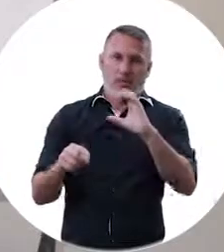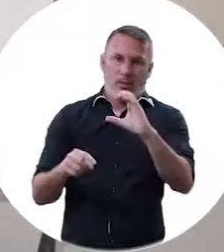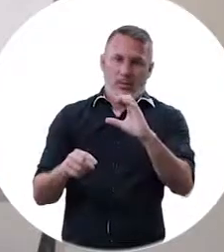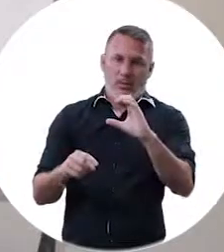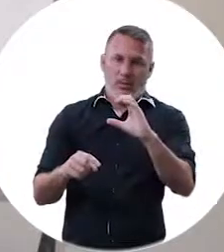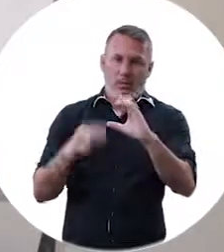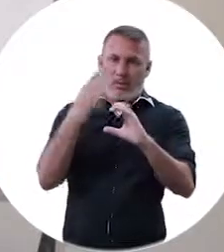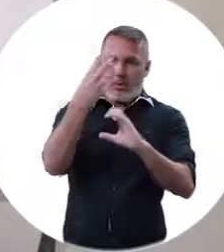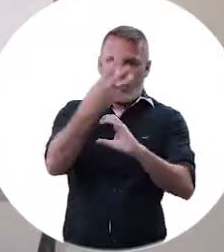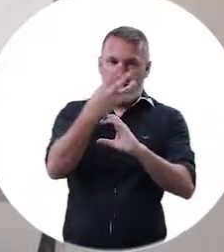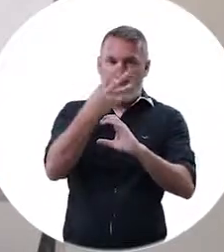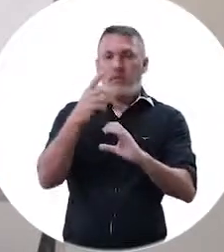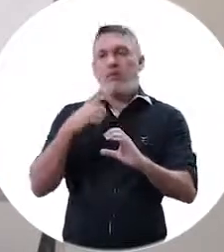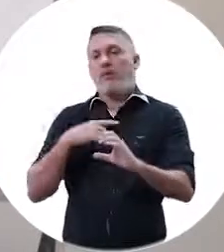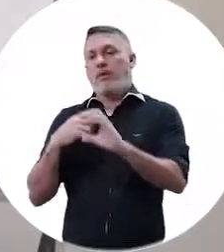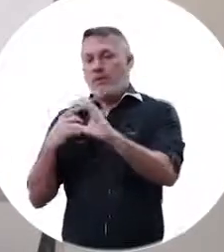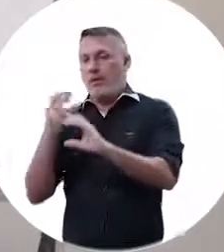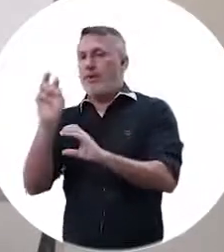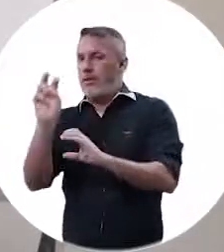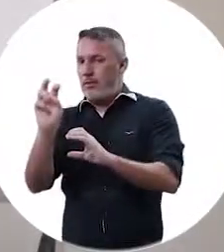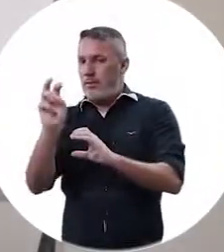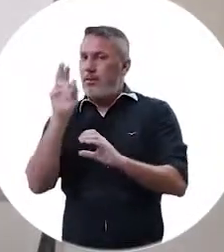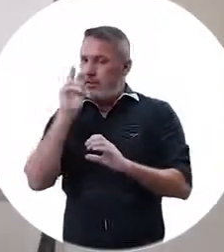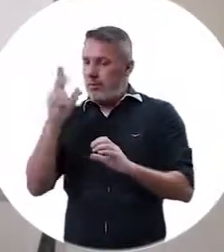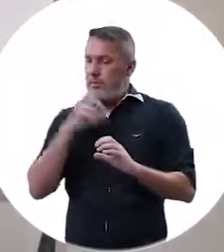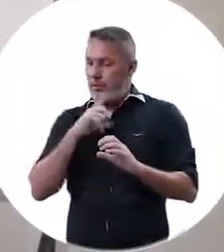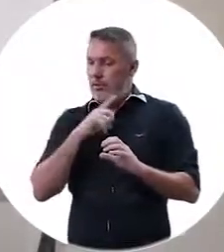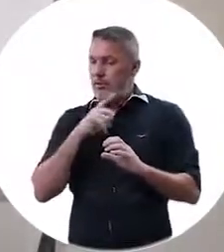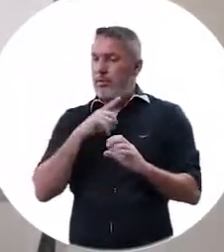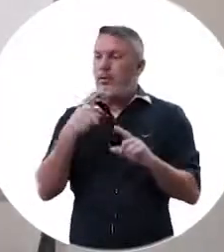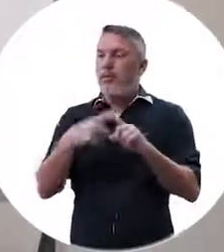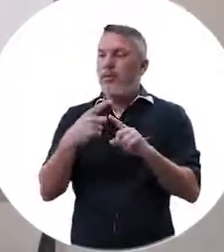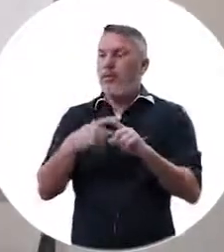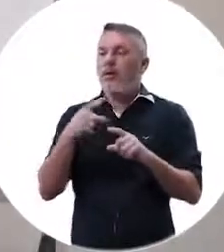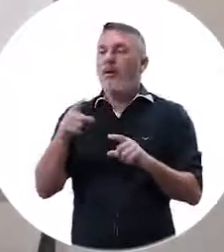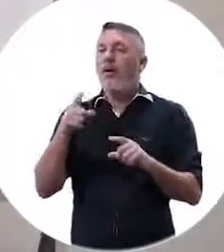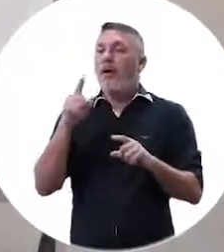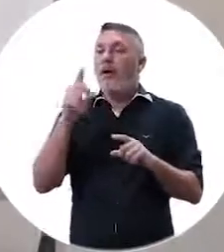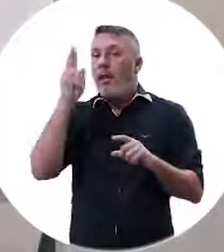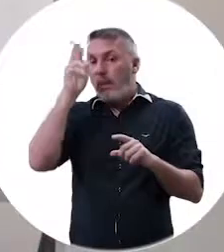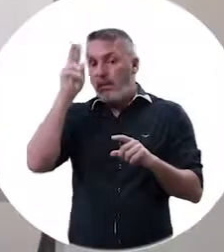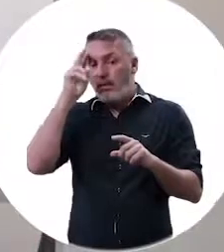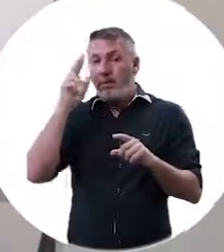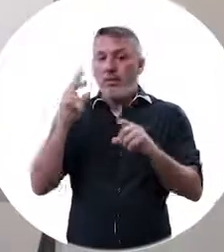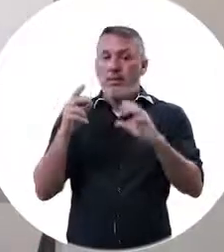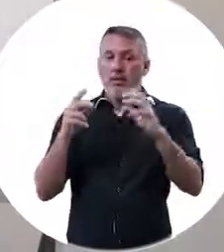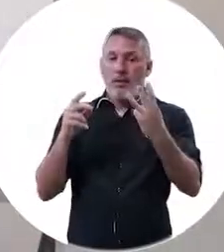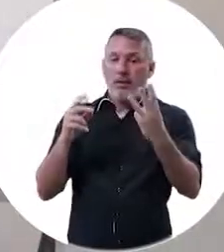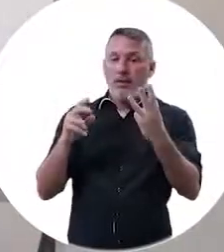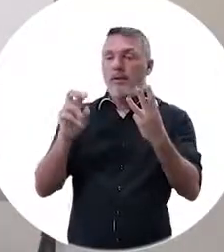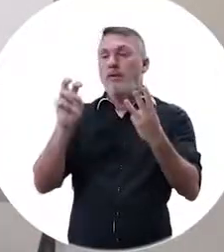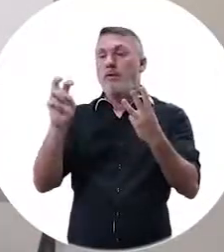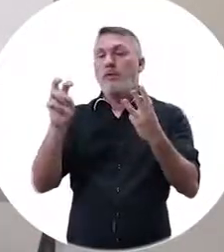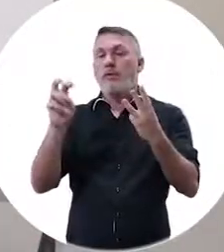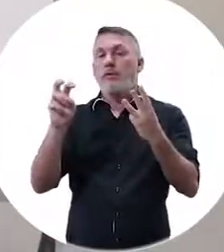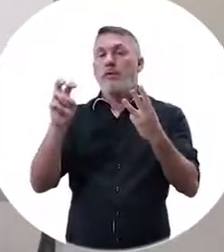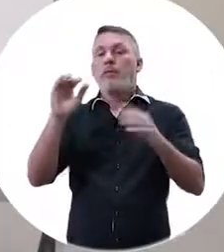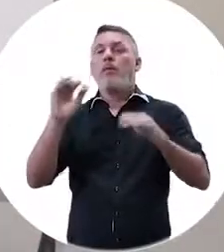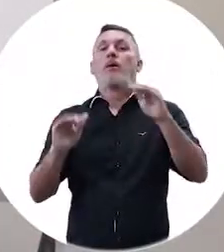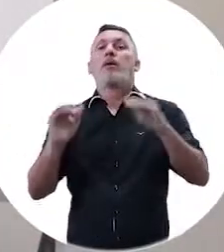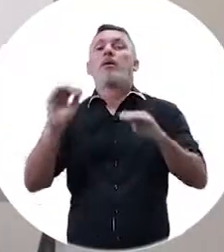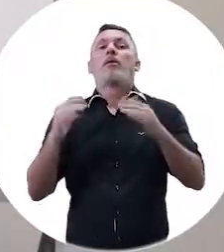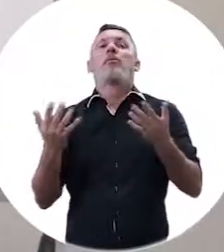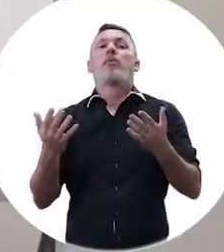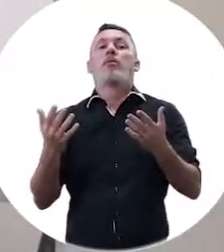3 e no carbono 5. Lembrando que você desce o menor número da